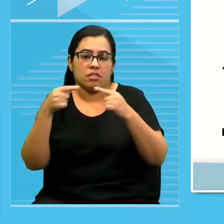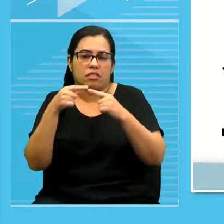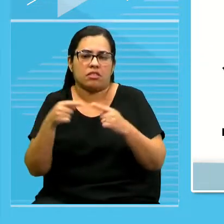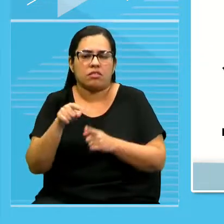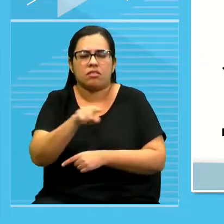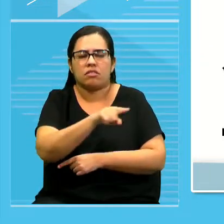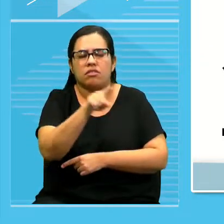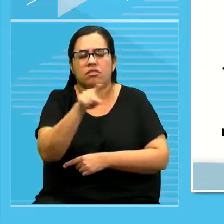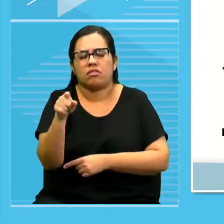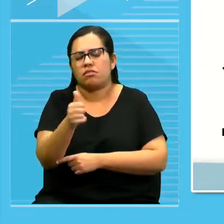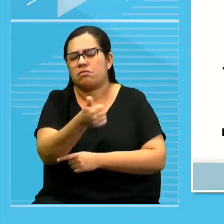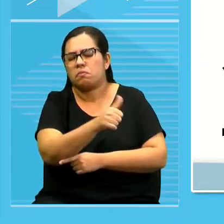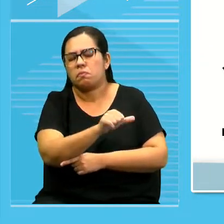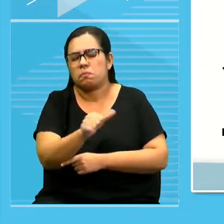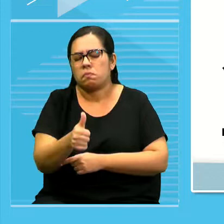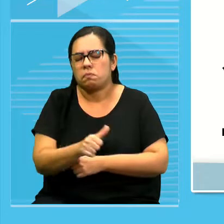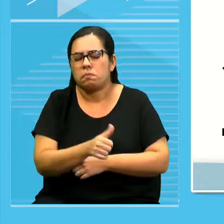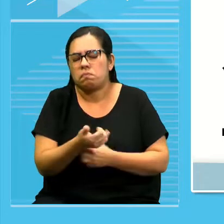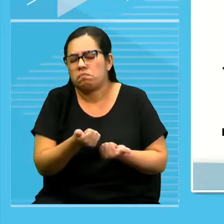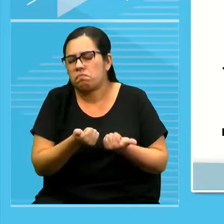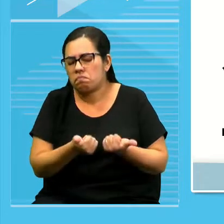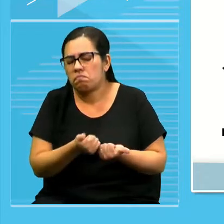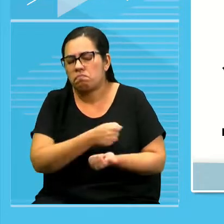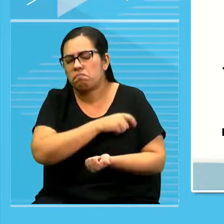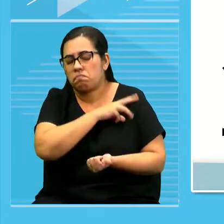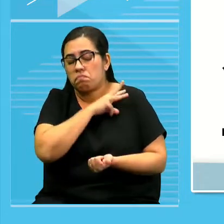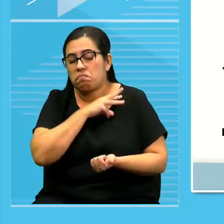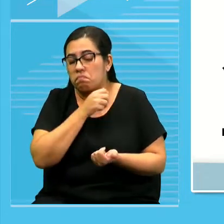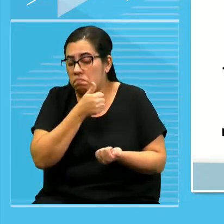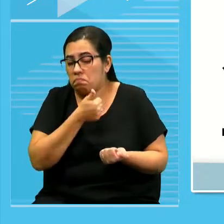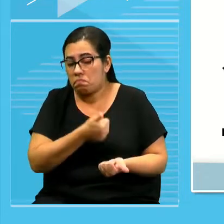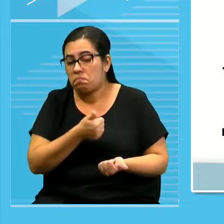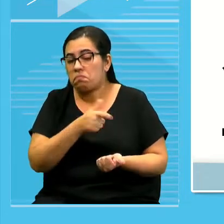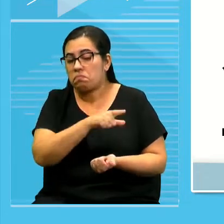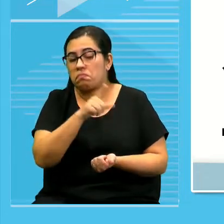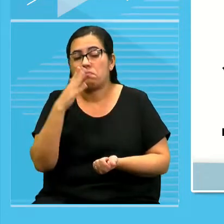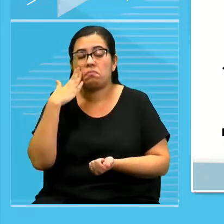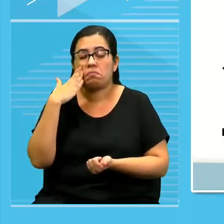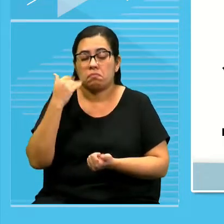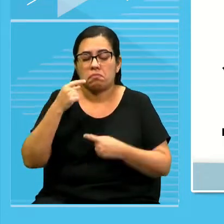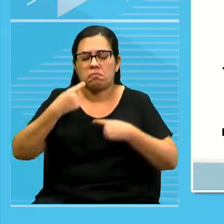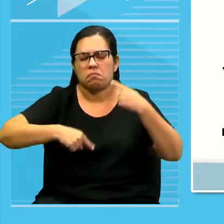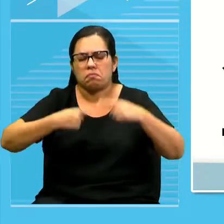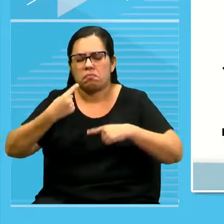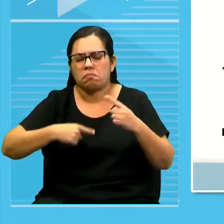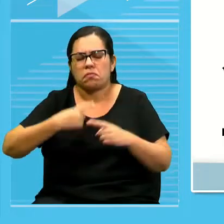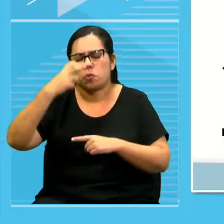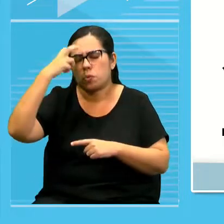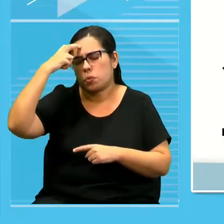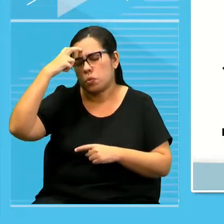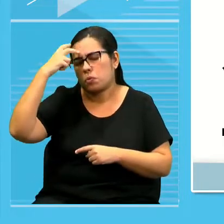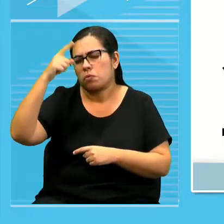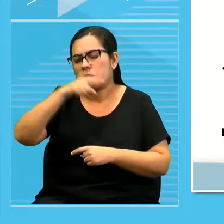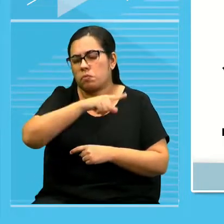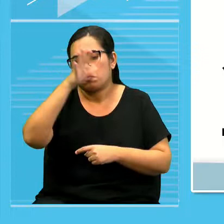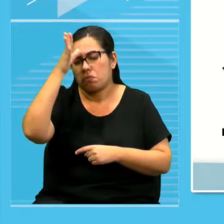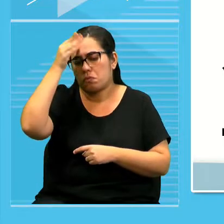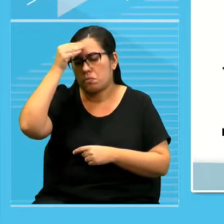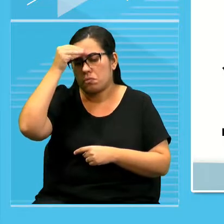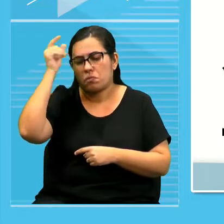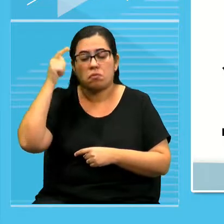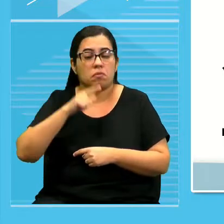avaliar se tu fez um bom ensino médio se tu tem noção de política de Cultura de